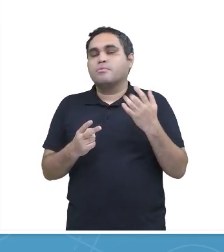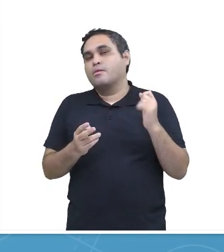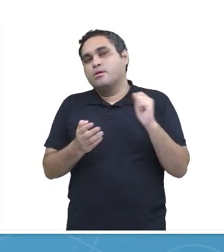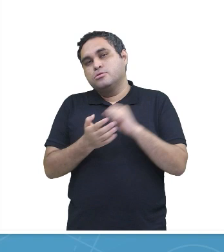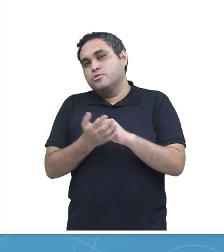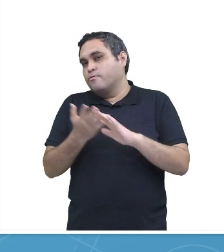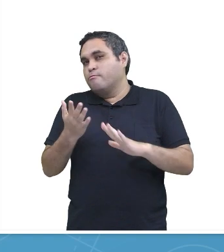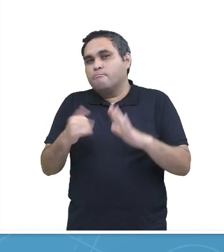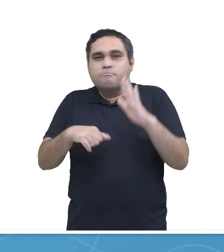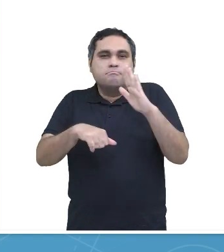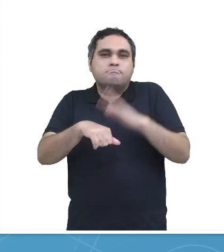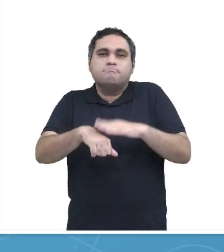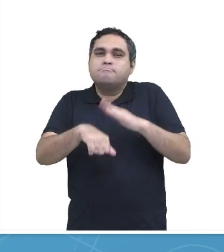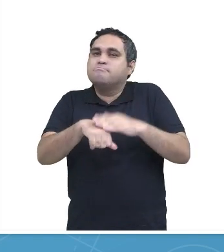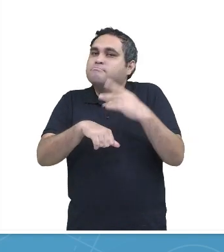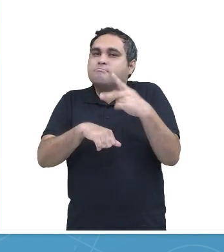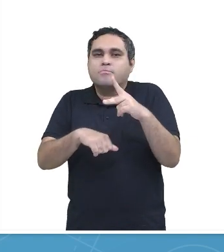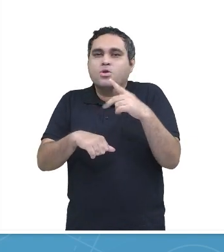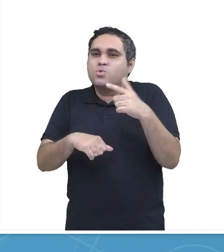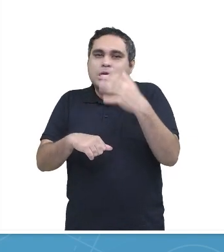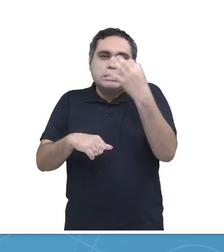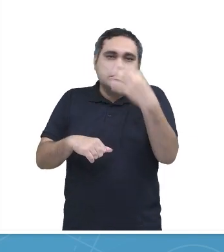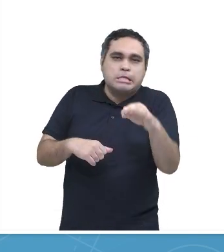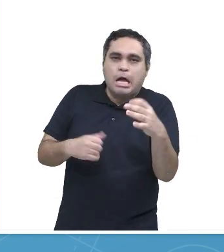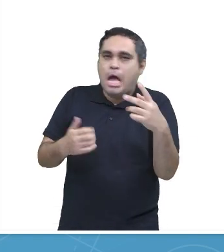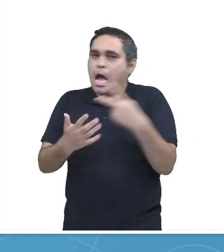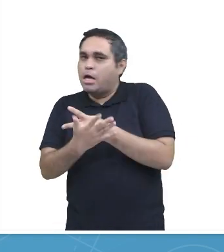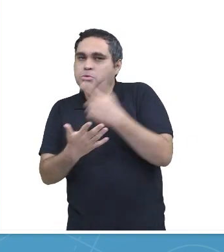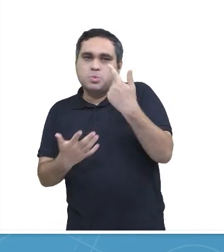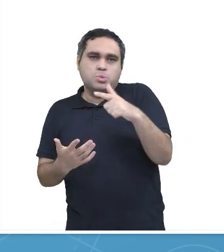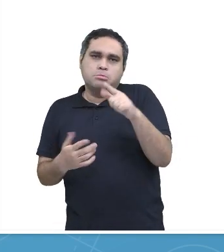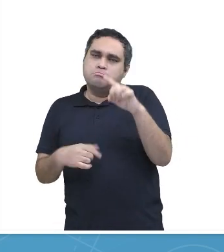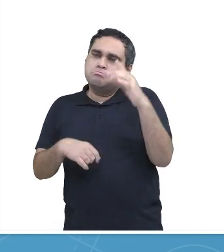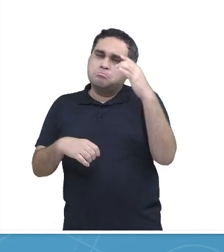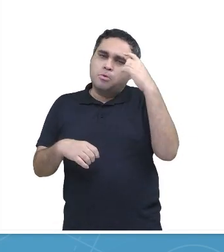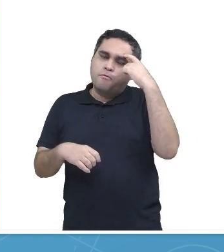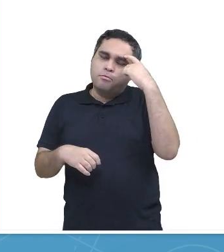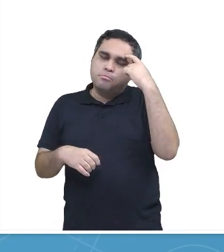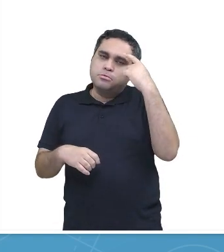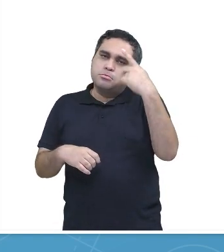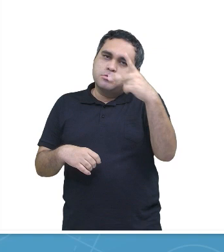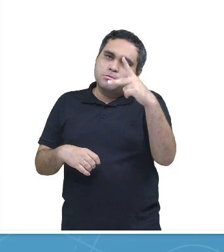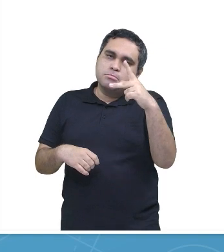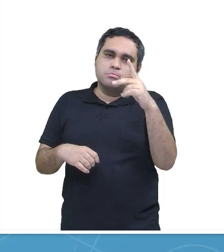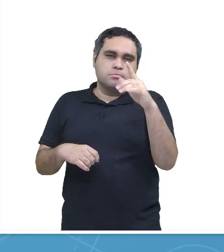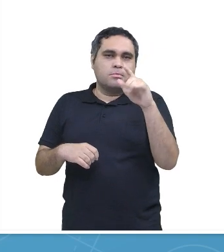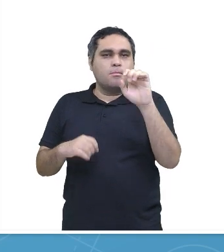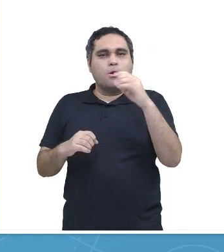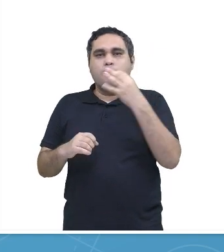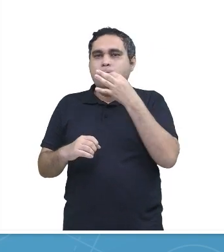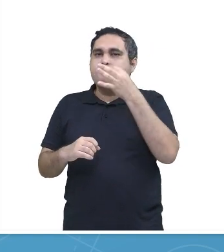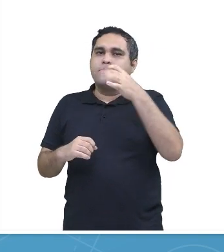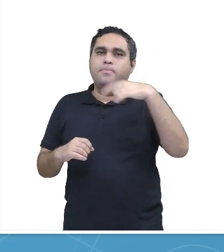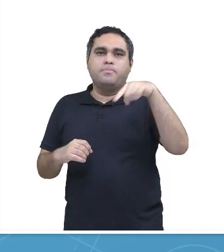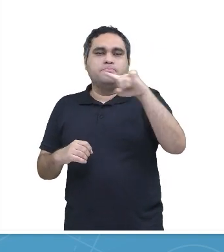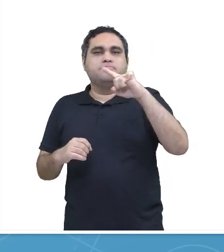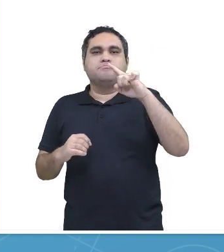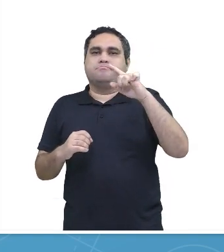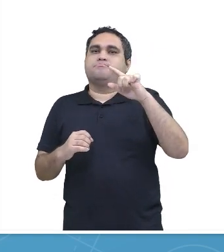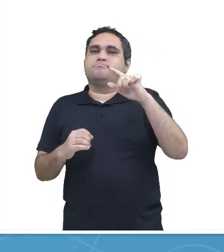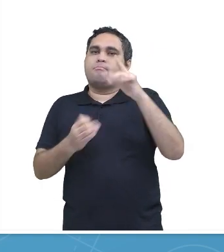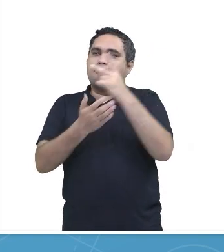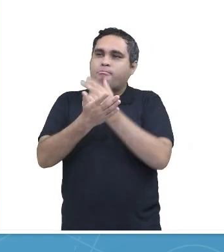atividade subjetiva, não existe certo ou errado. Vocês podem colocar a opinião de vocês